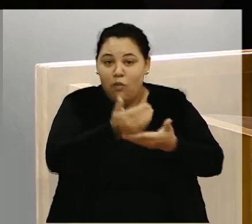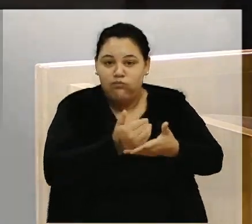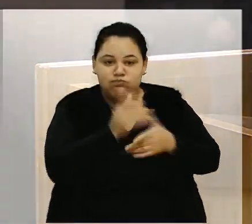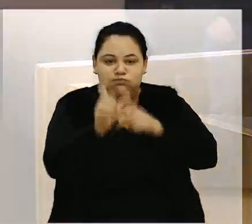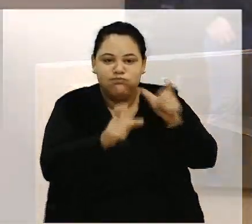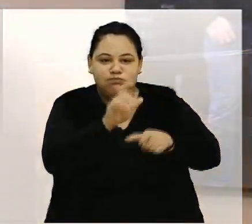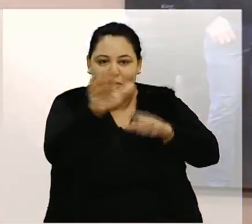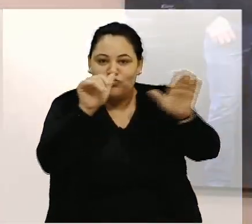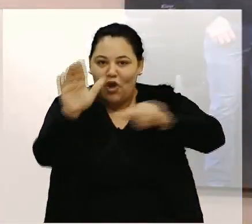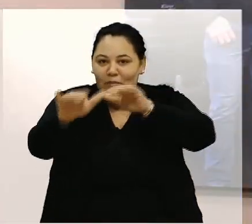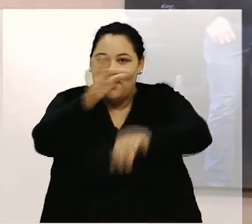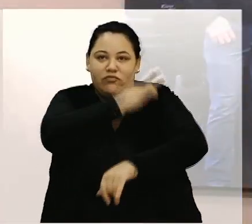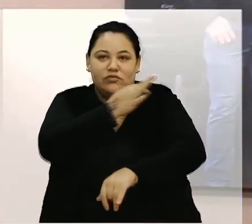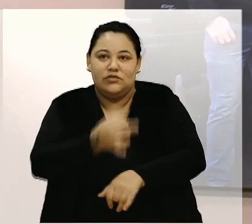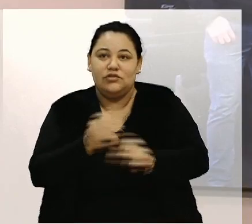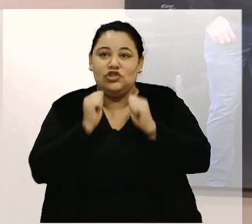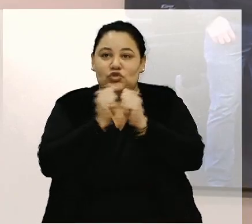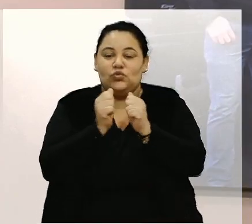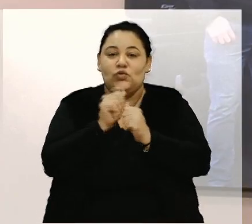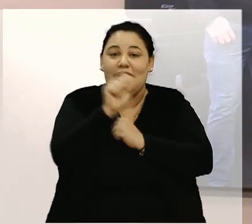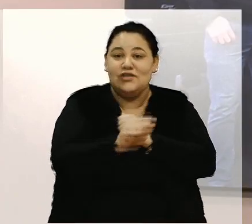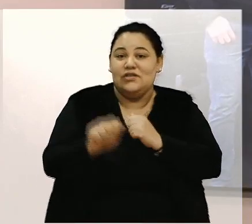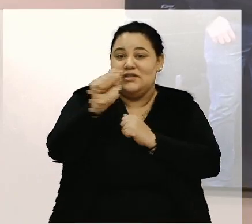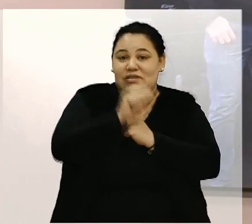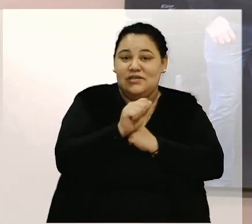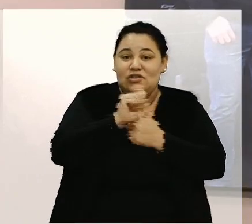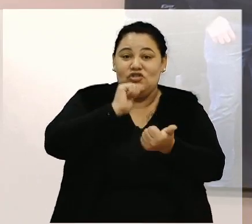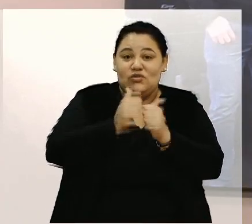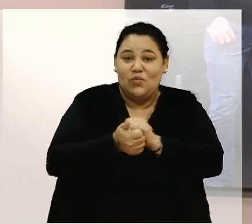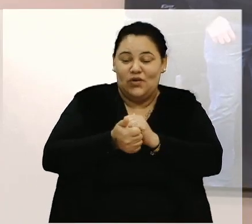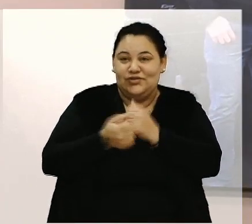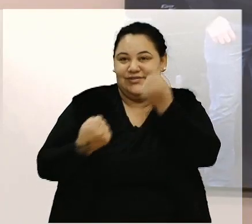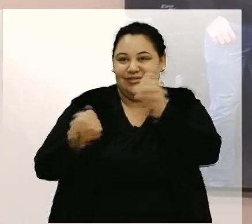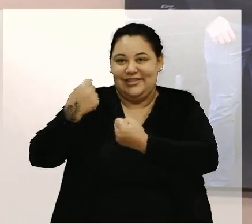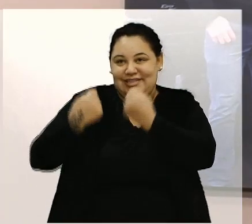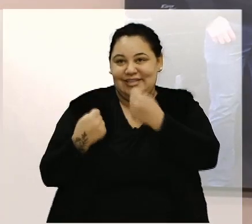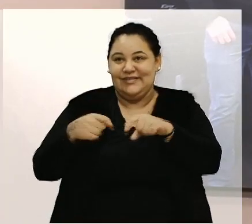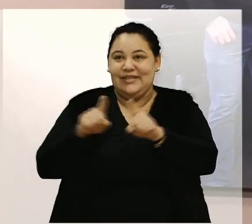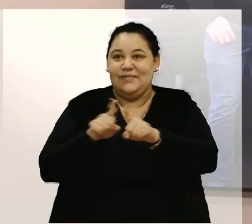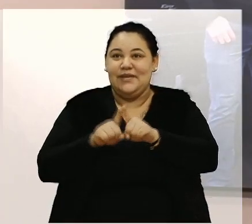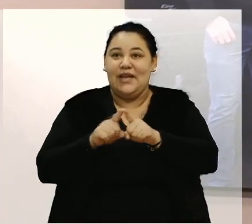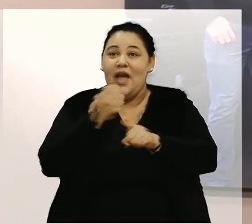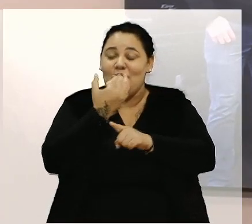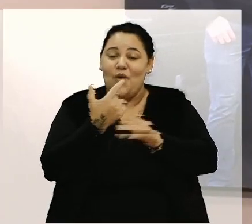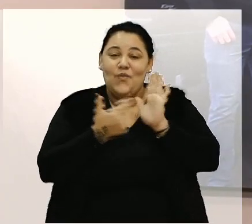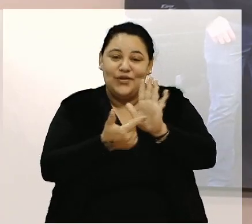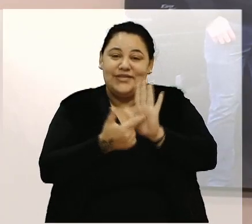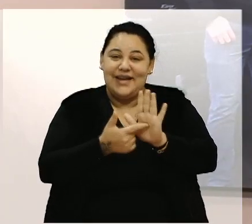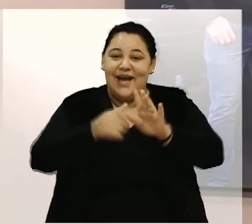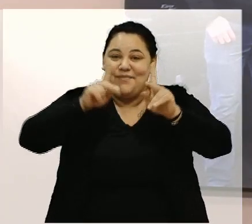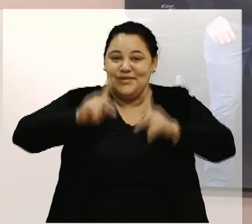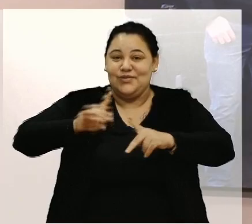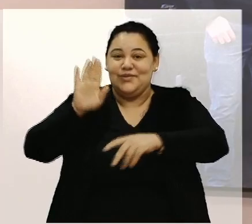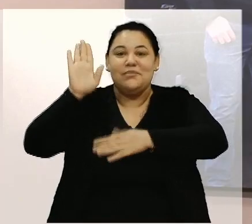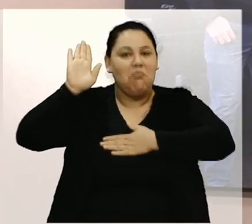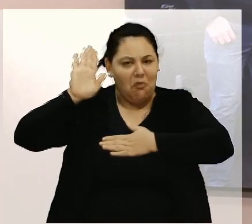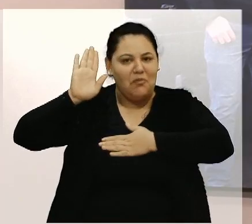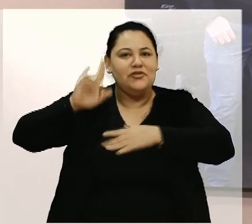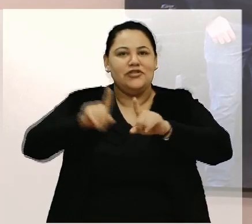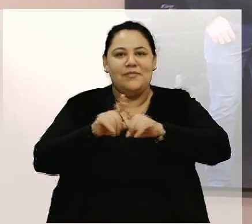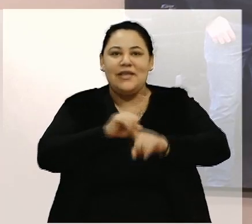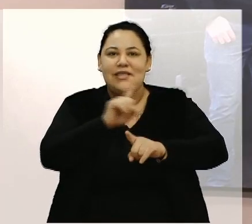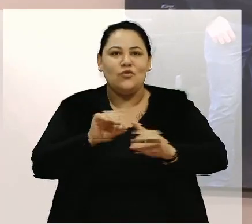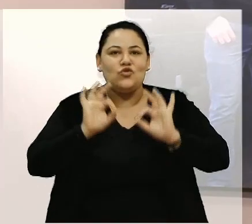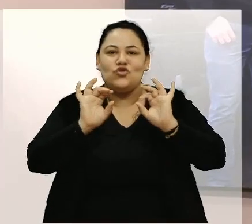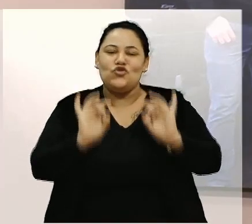Associação Caxiense de Esporte Automotor, que é bom mostrar também que são pessoas comprometidas não só com o lazer e com o